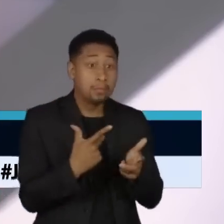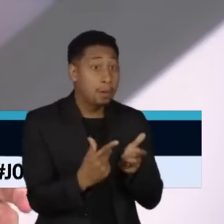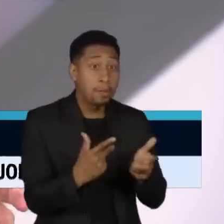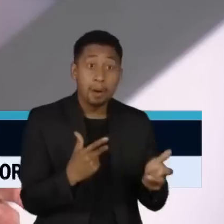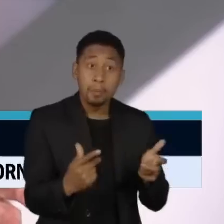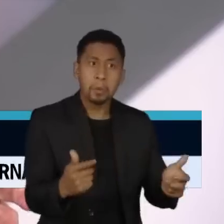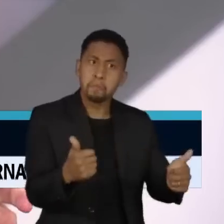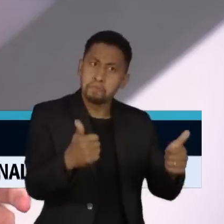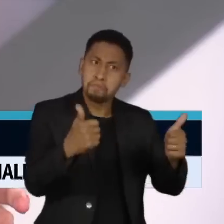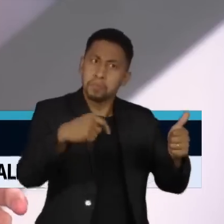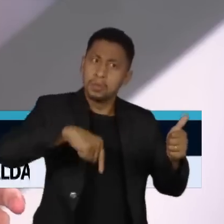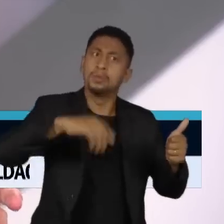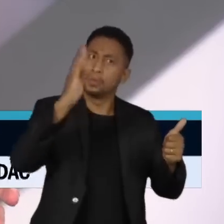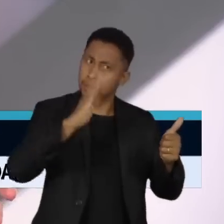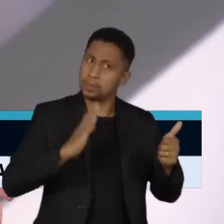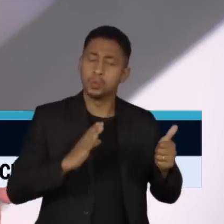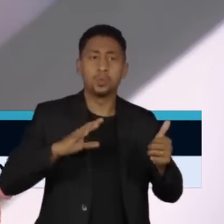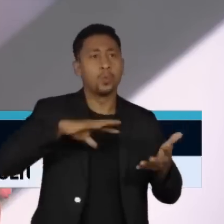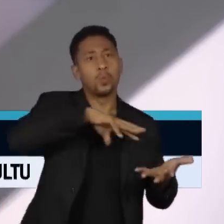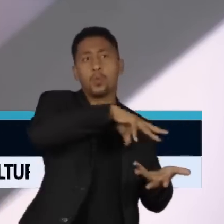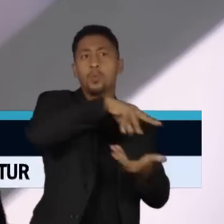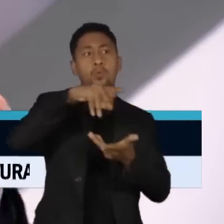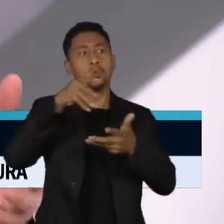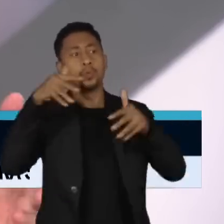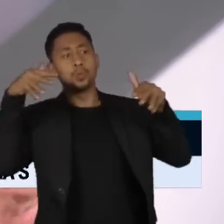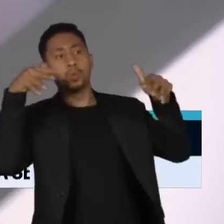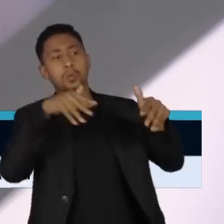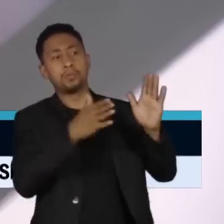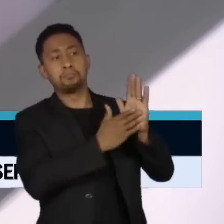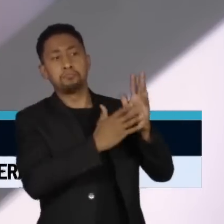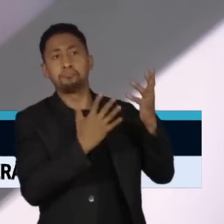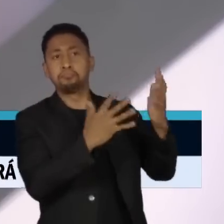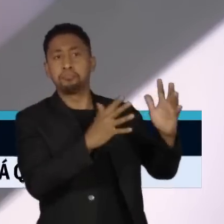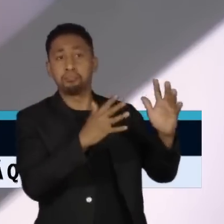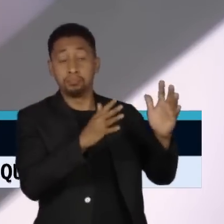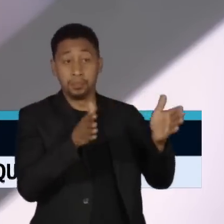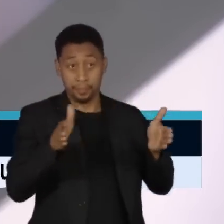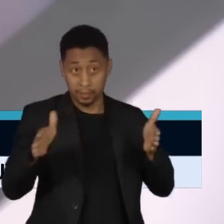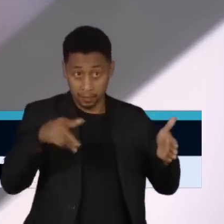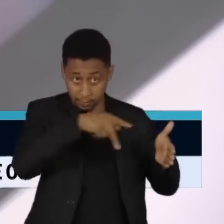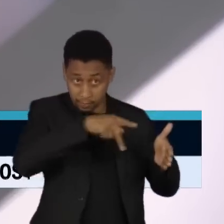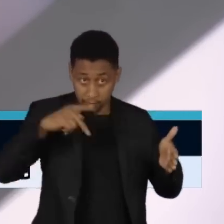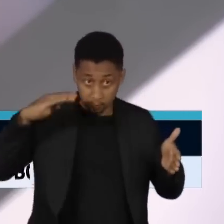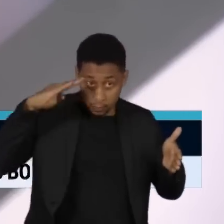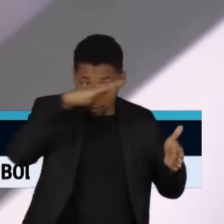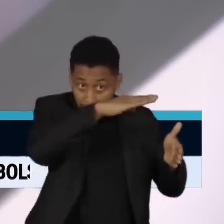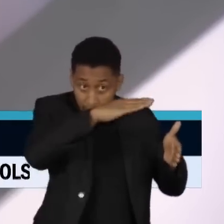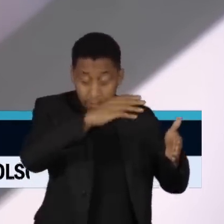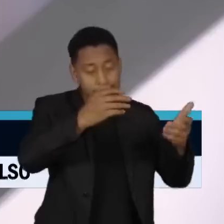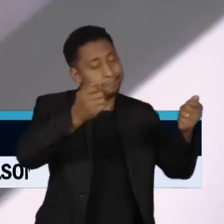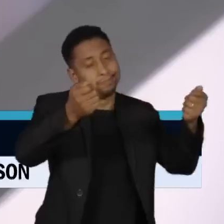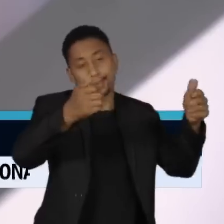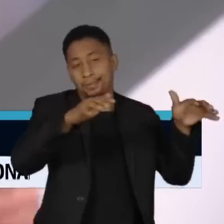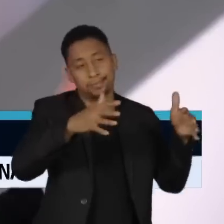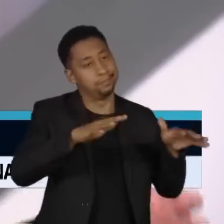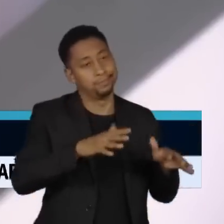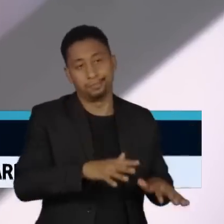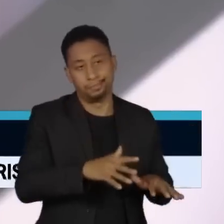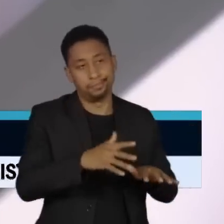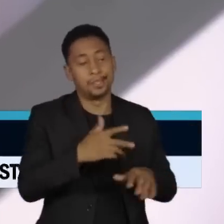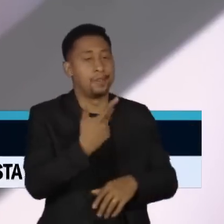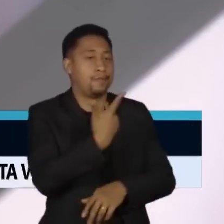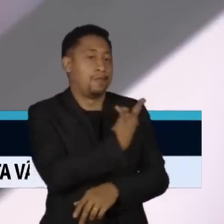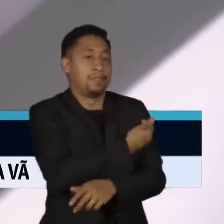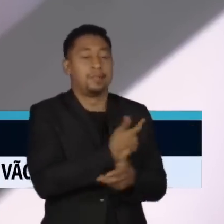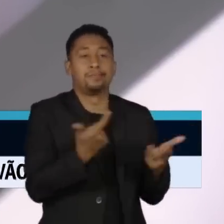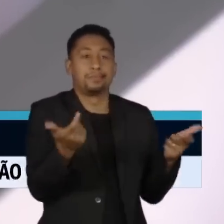no governo bolsonaro nós retrocedemos em relação a isso inclusive população que costumava se vacinar levar